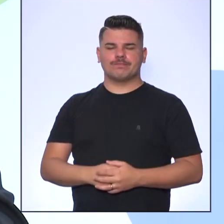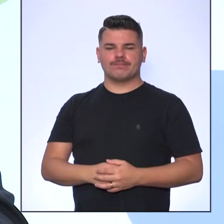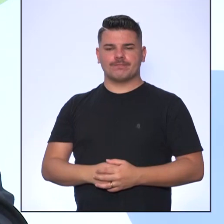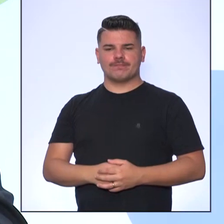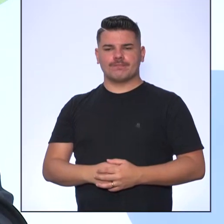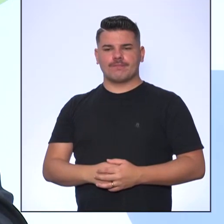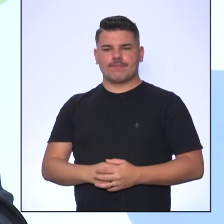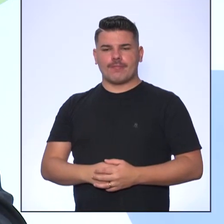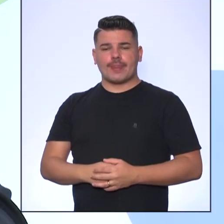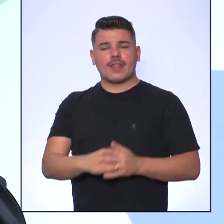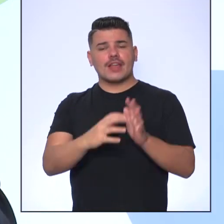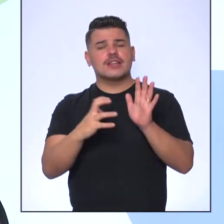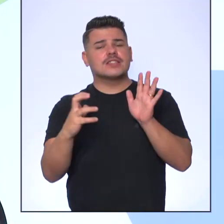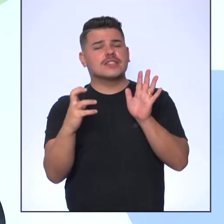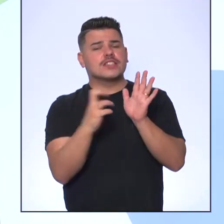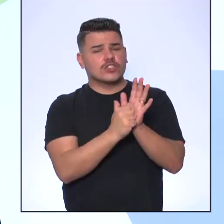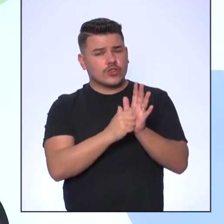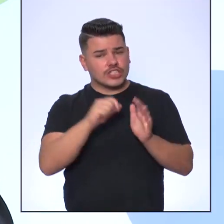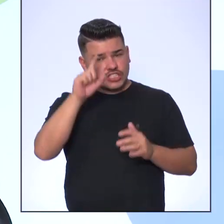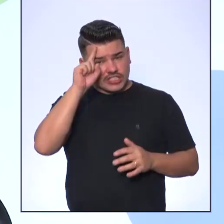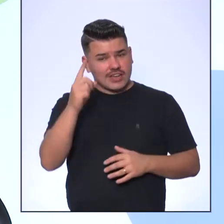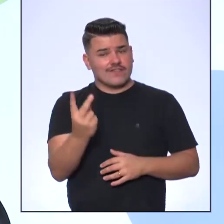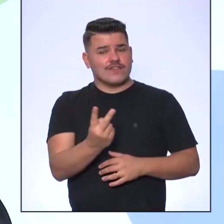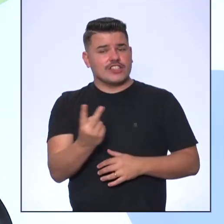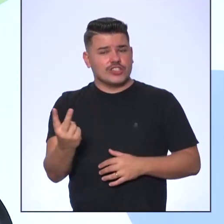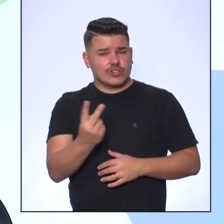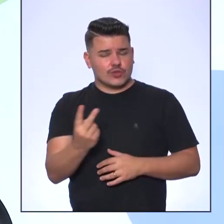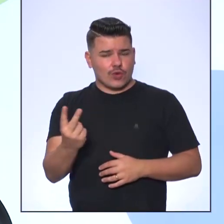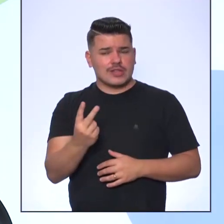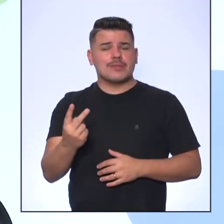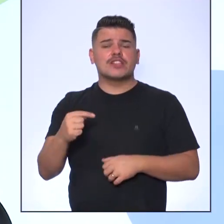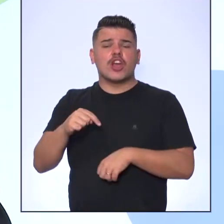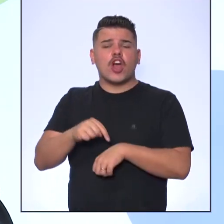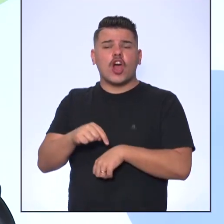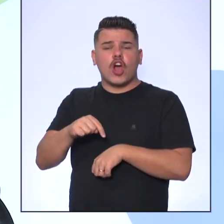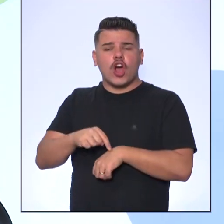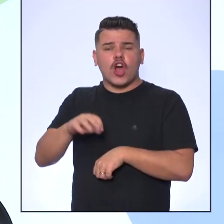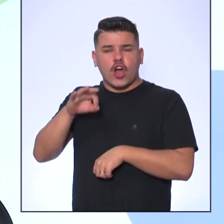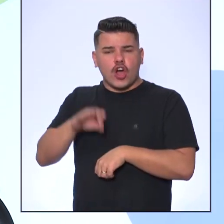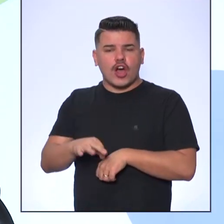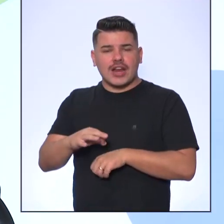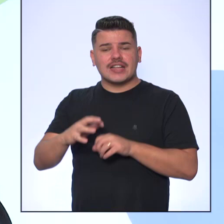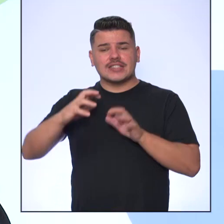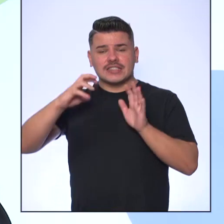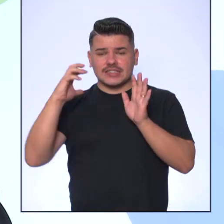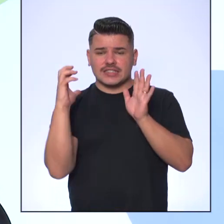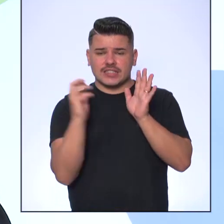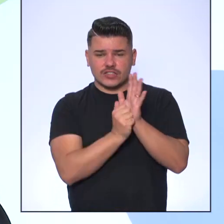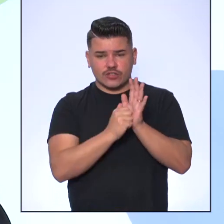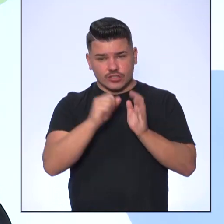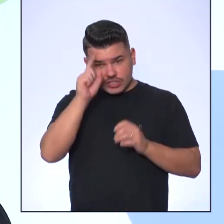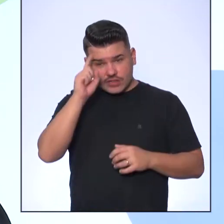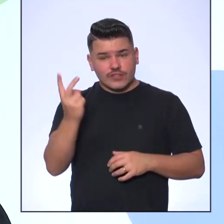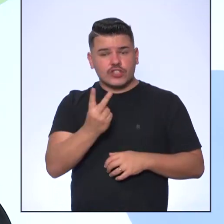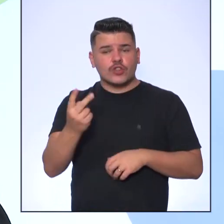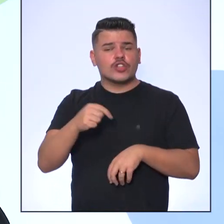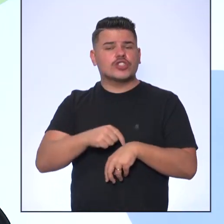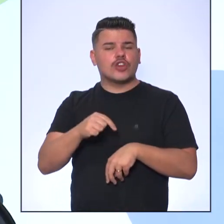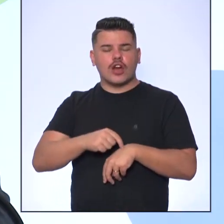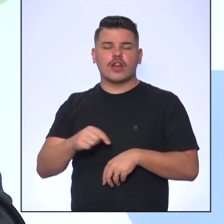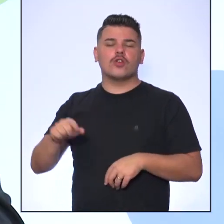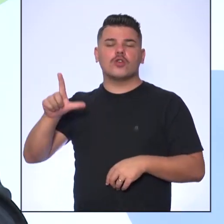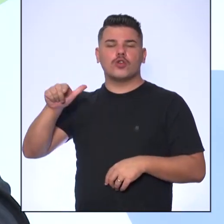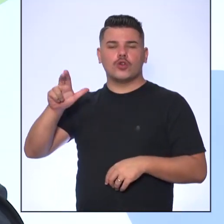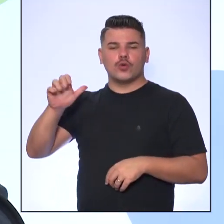As inscrições fecham dia 22, mas que horas vai fechar as inscrições no dia 22? Pergunta o